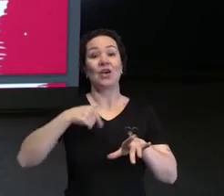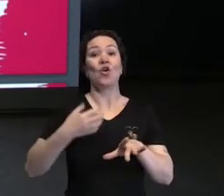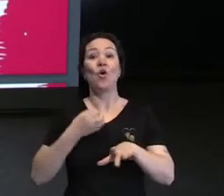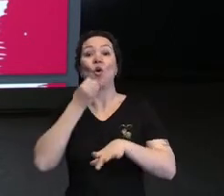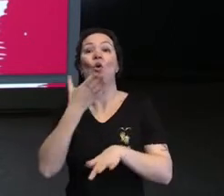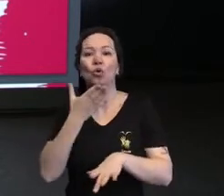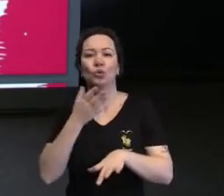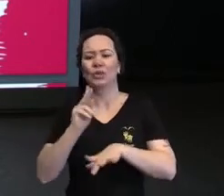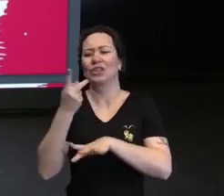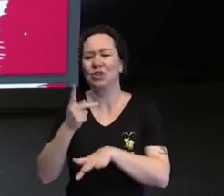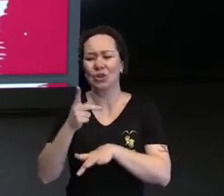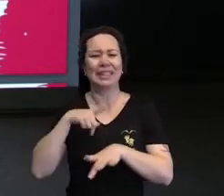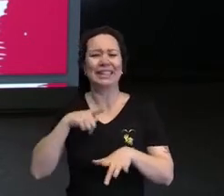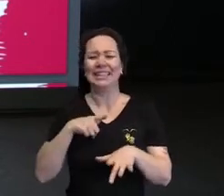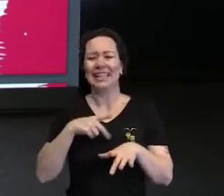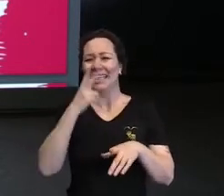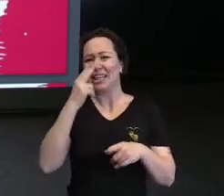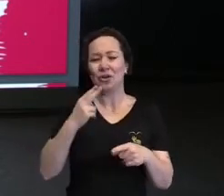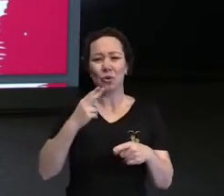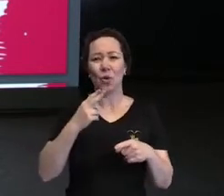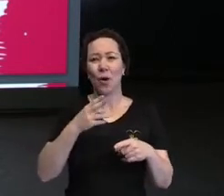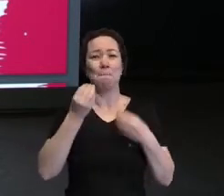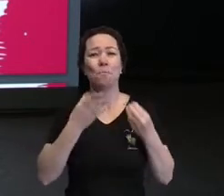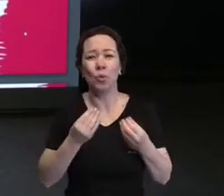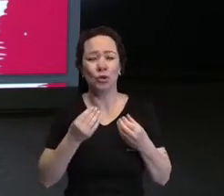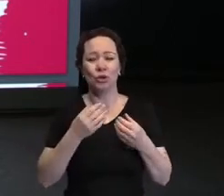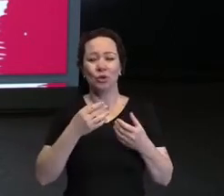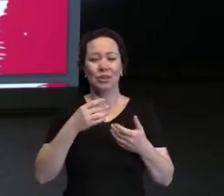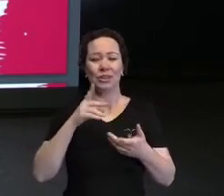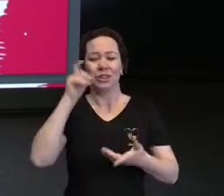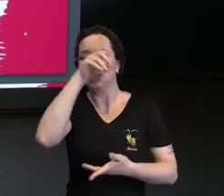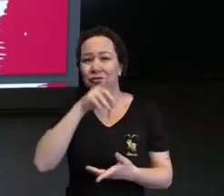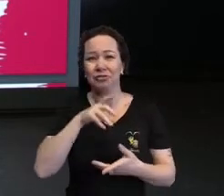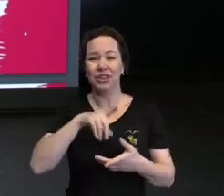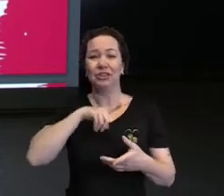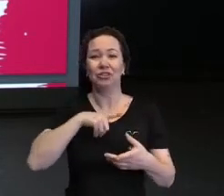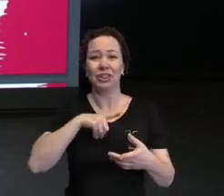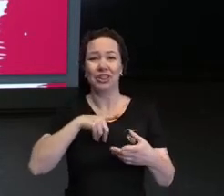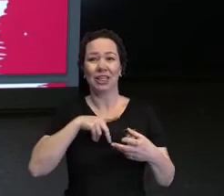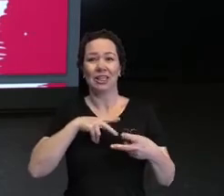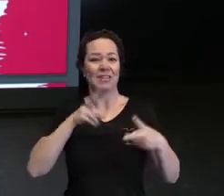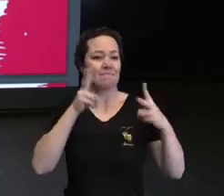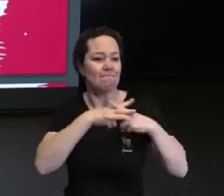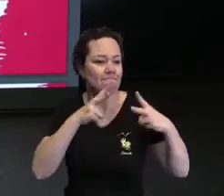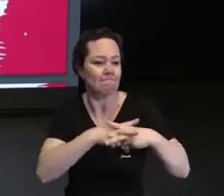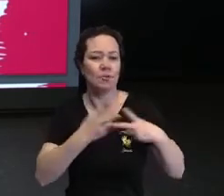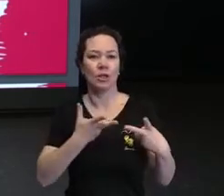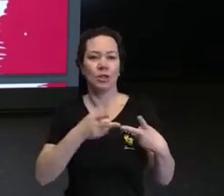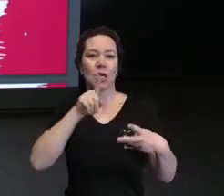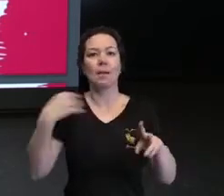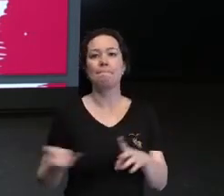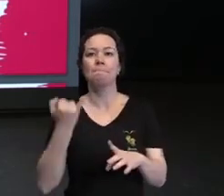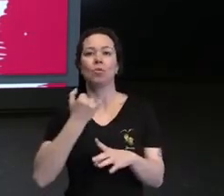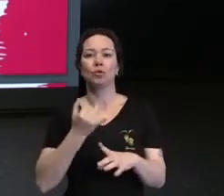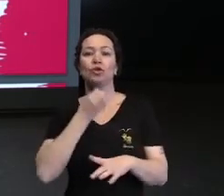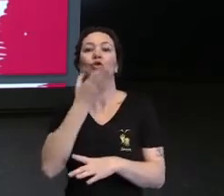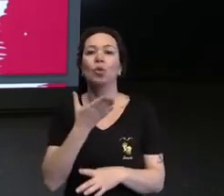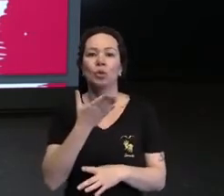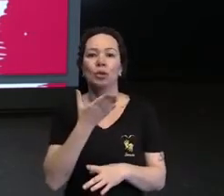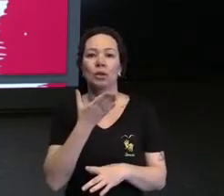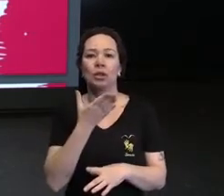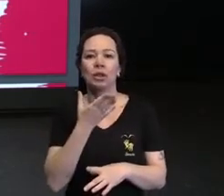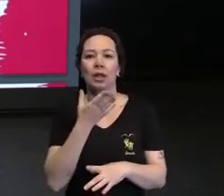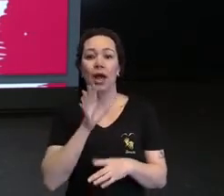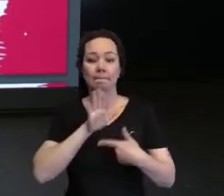histórias de muita violência a gente conta histórias muito duras mas é importante que seja dito é importante para que a gente não volte aquela